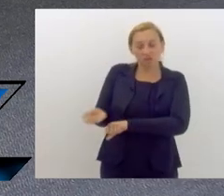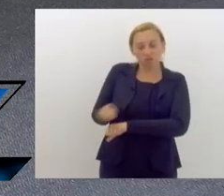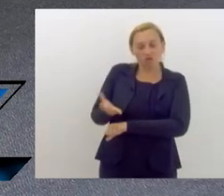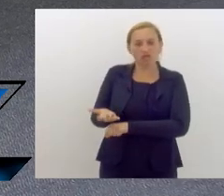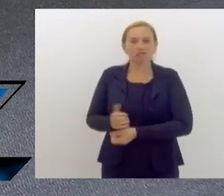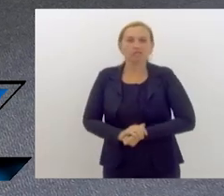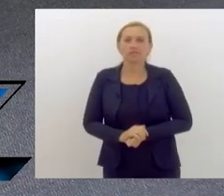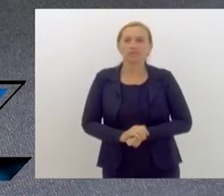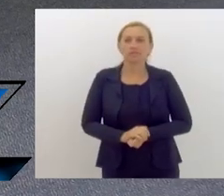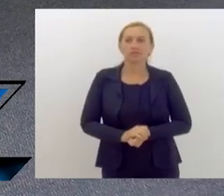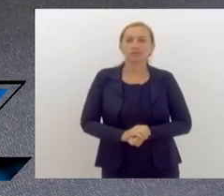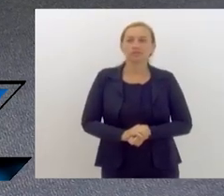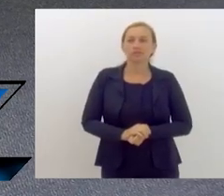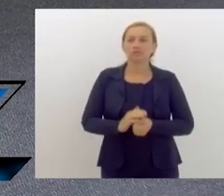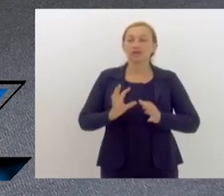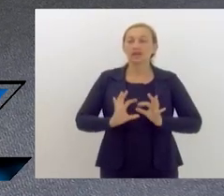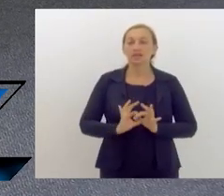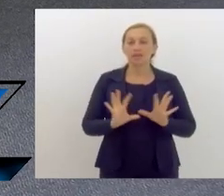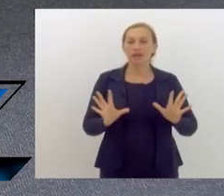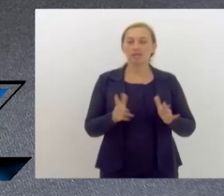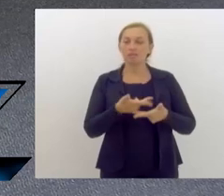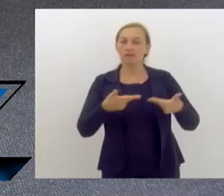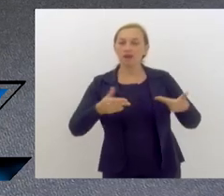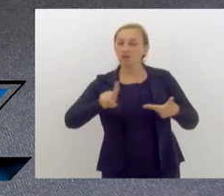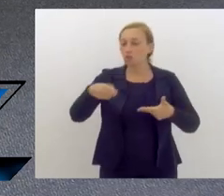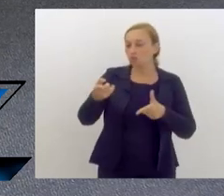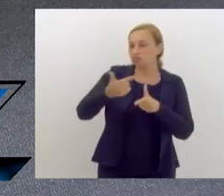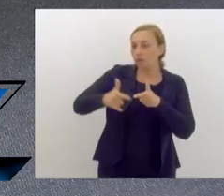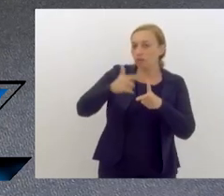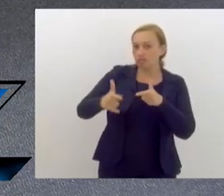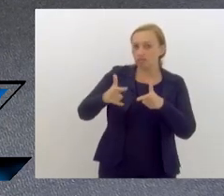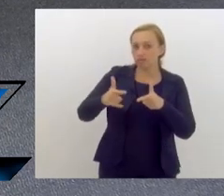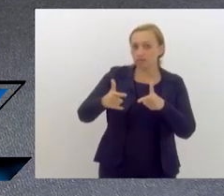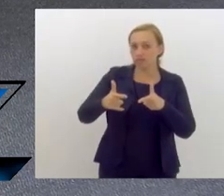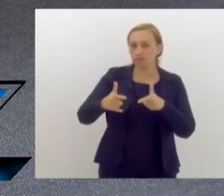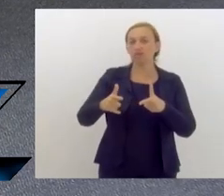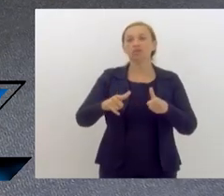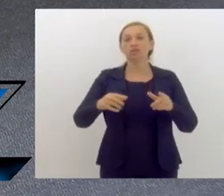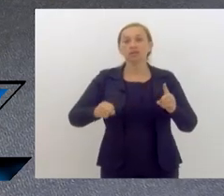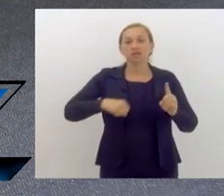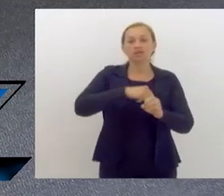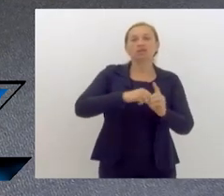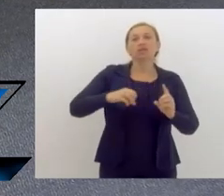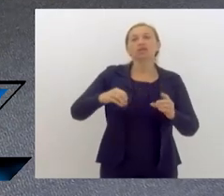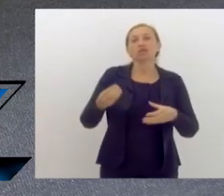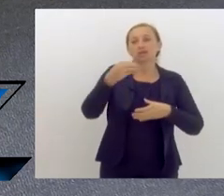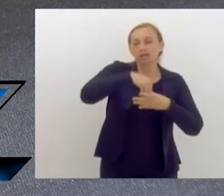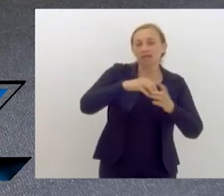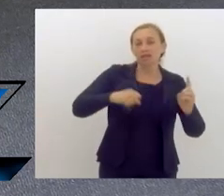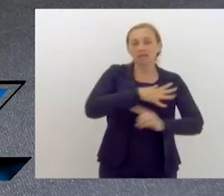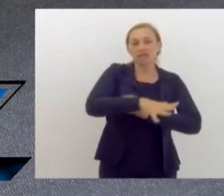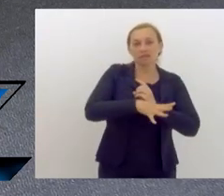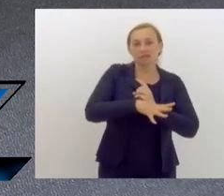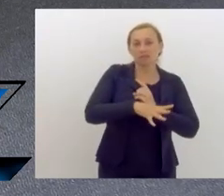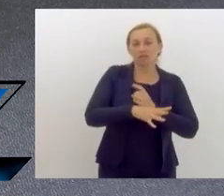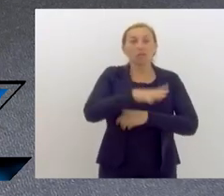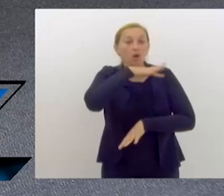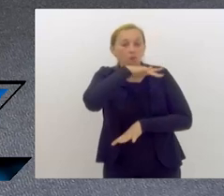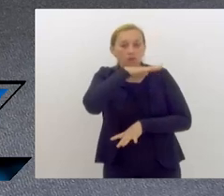a gente acaba abrindo espaço para muitos outros problemas que estão na nossa sociedade como a precarização do trabalho